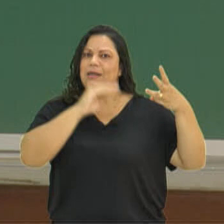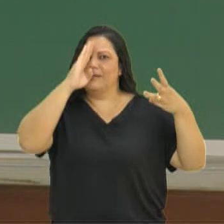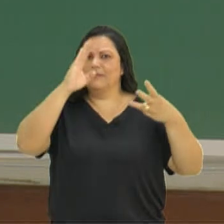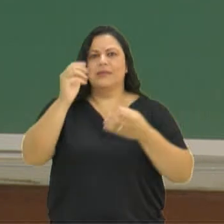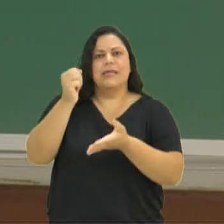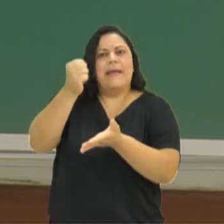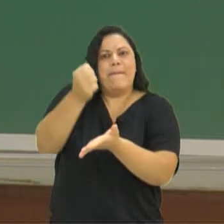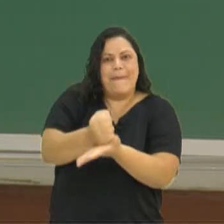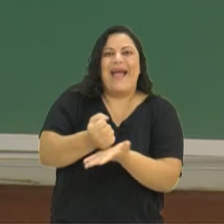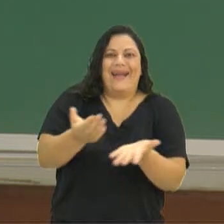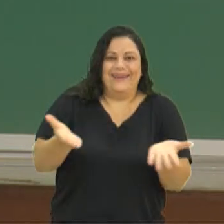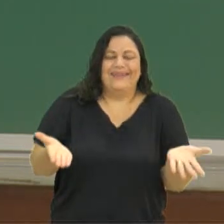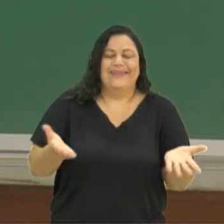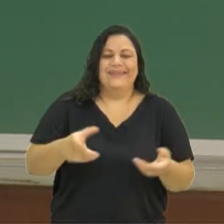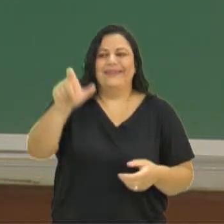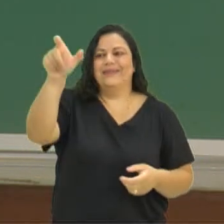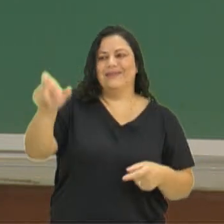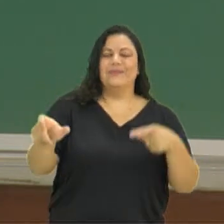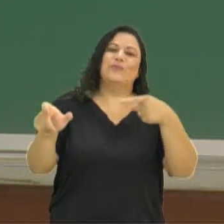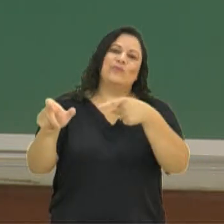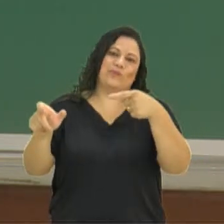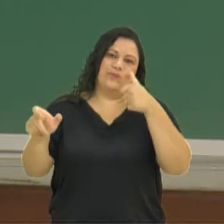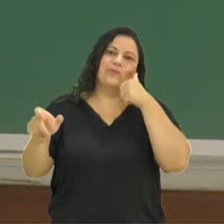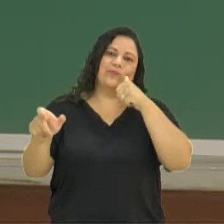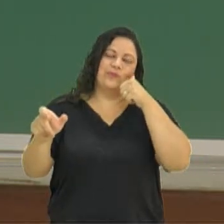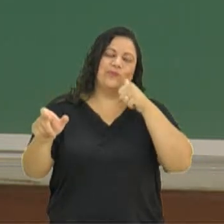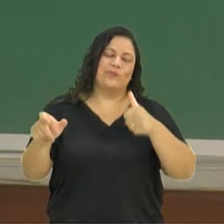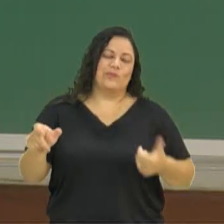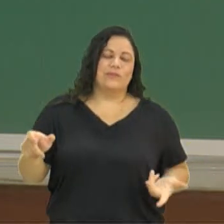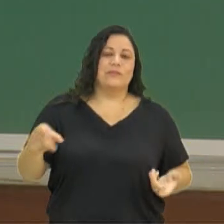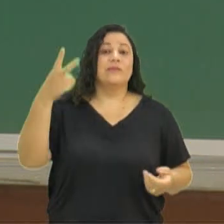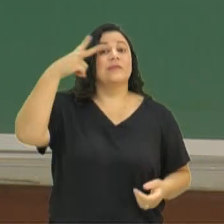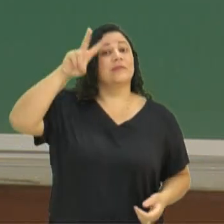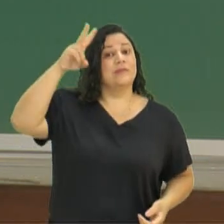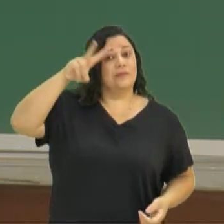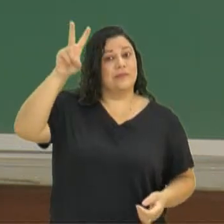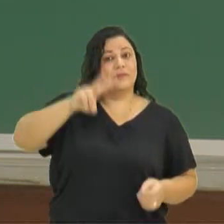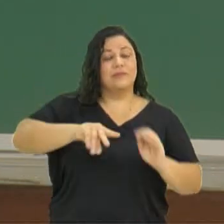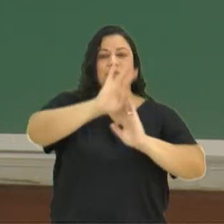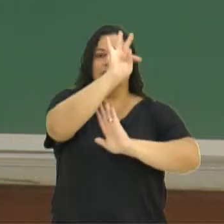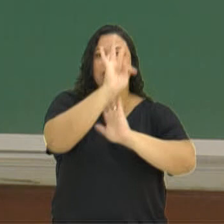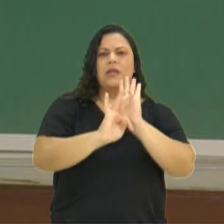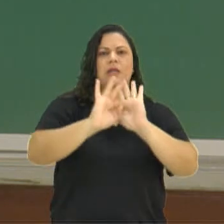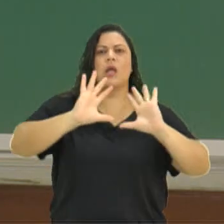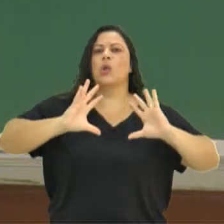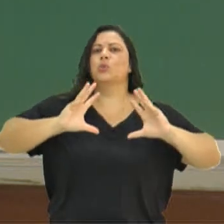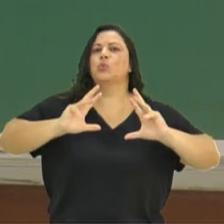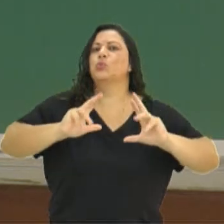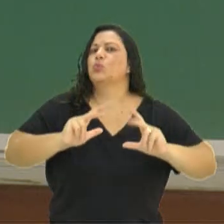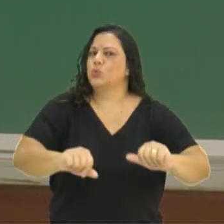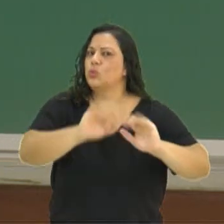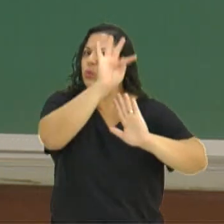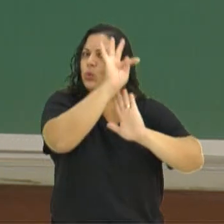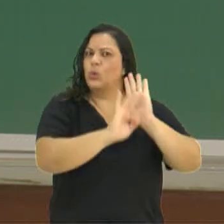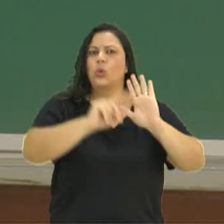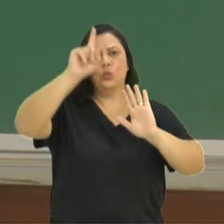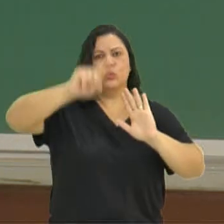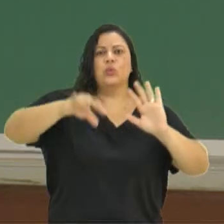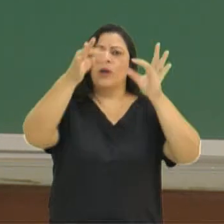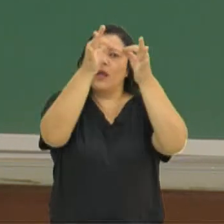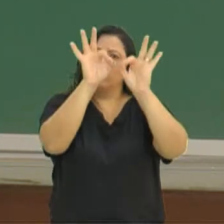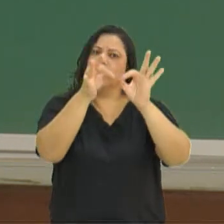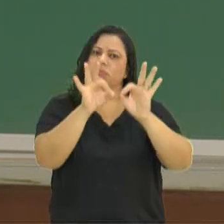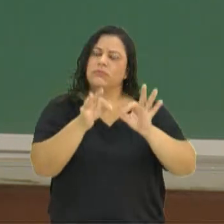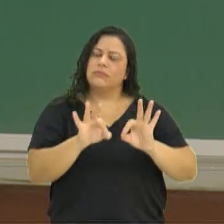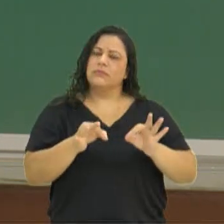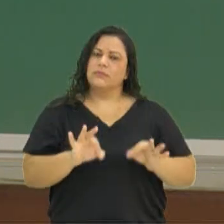marcam, né, a descrição dessa personagem. Lembrando que o texto como um todo é uma descrição do personagem.